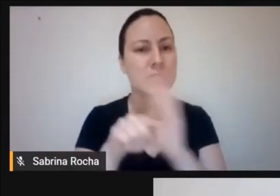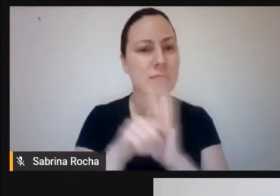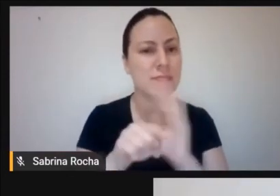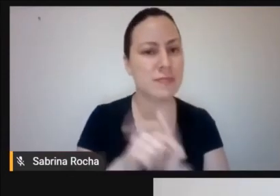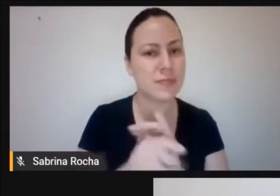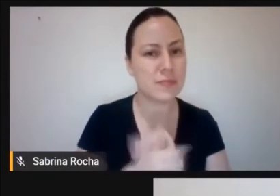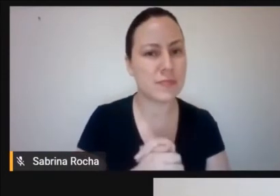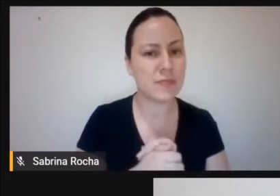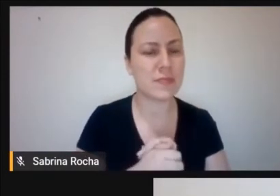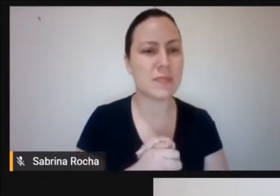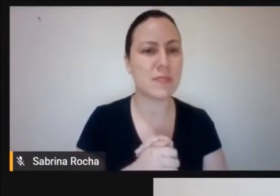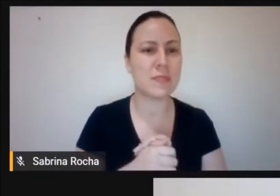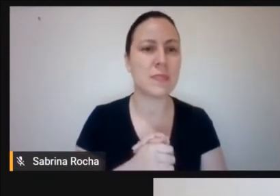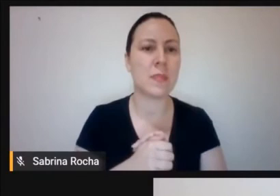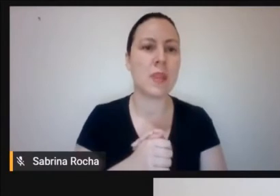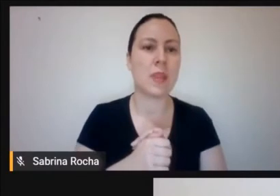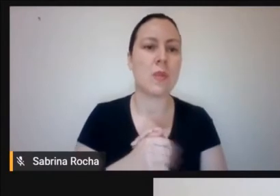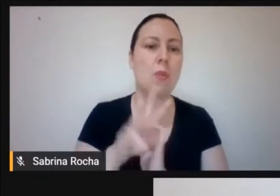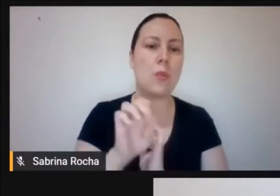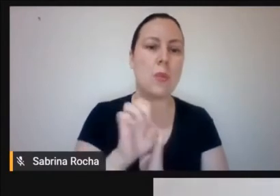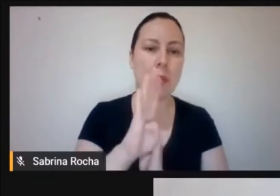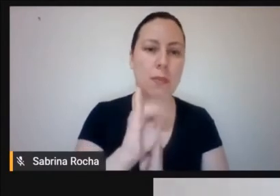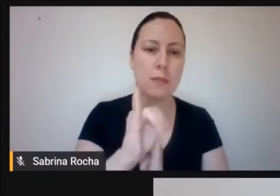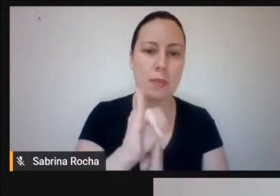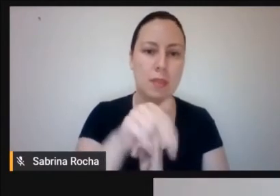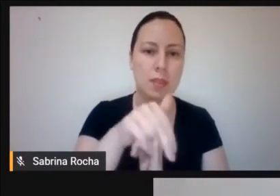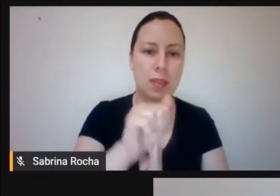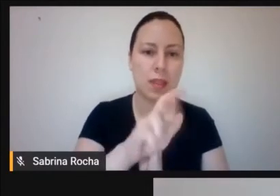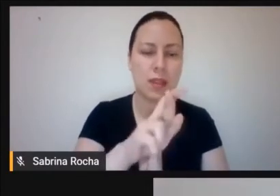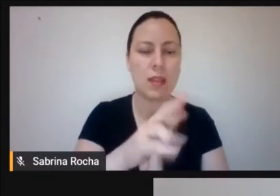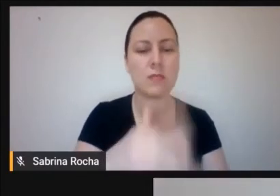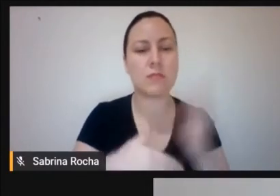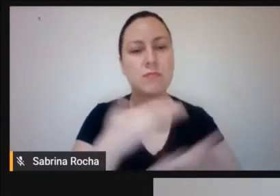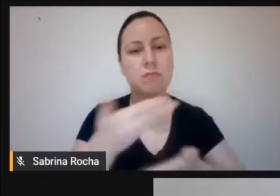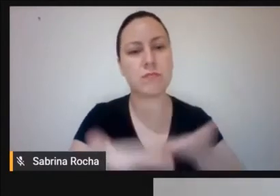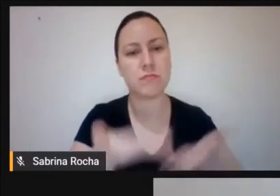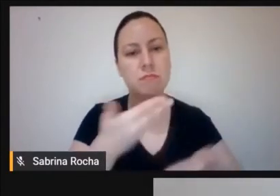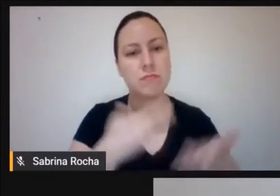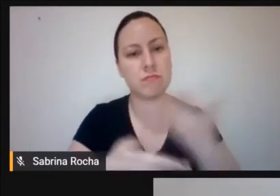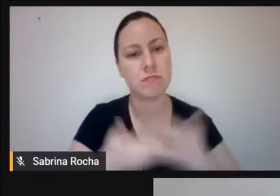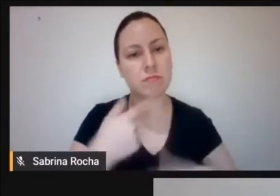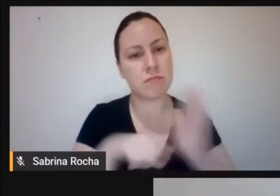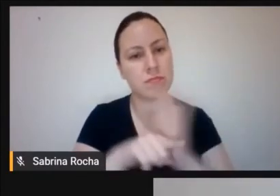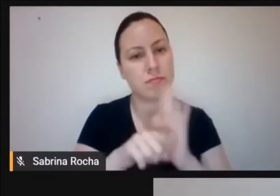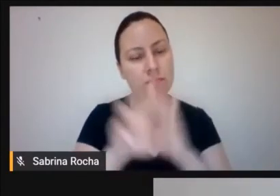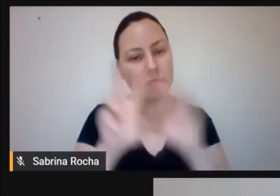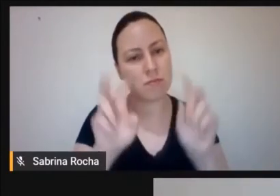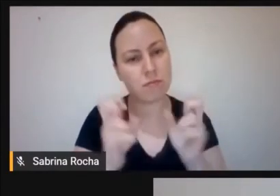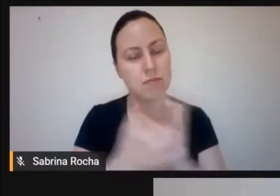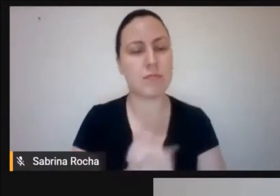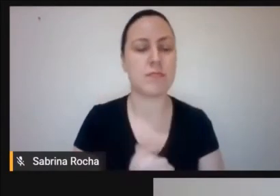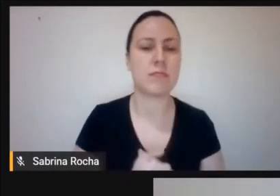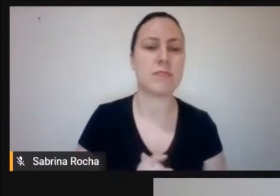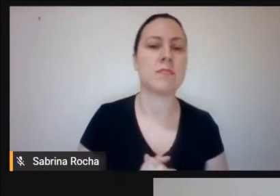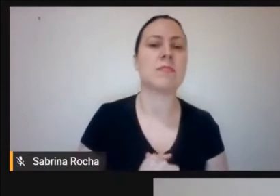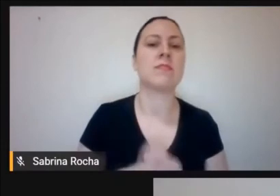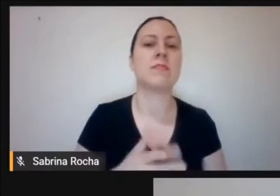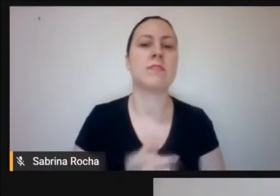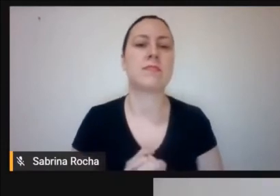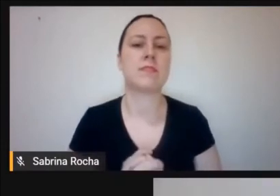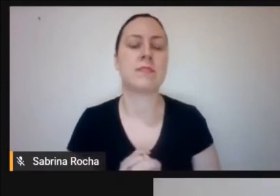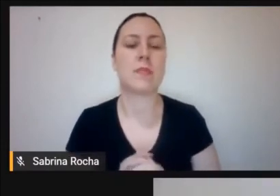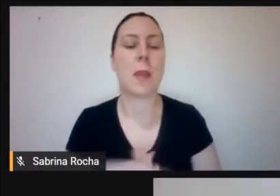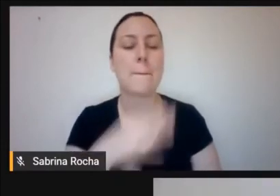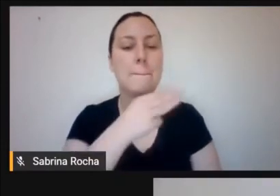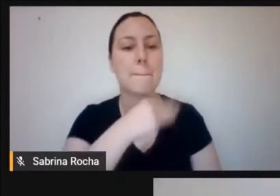O webinário Conversas sobre Perguntas é uma realização da Secretaria Especial de Cultura, do Ministério do Turismo e do Governo Federal, numa